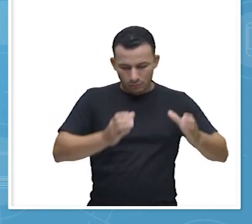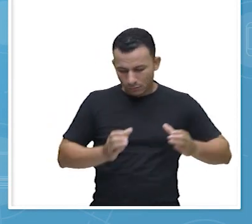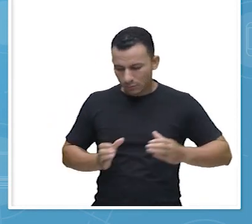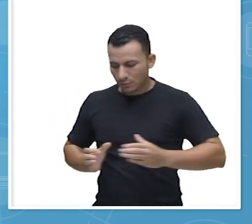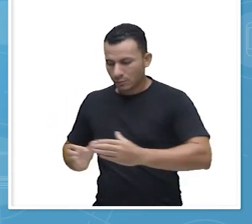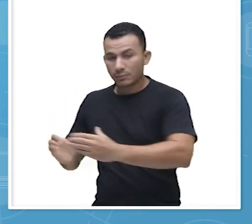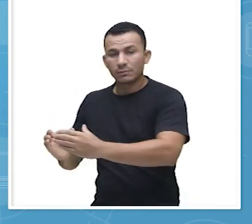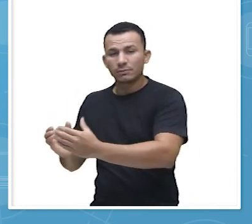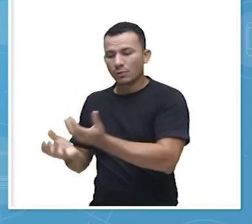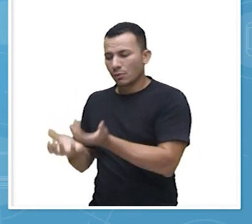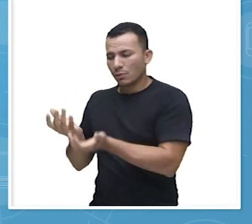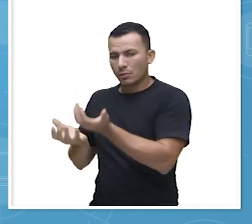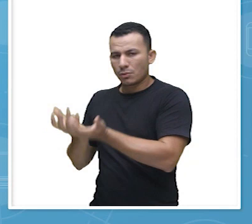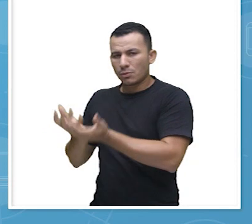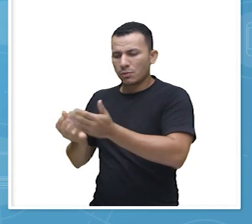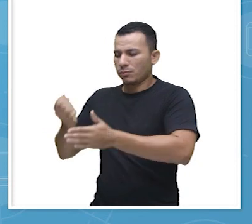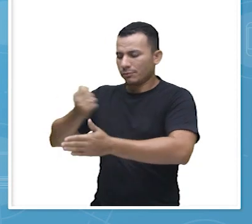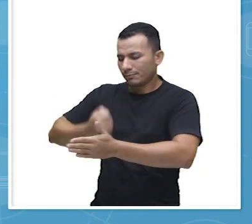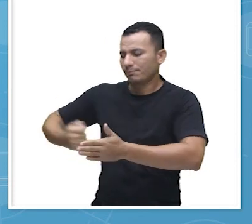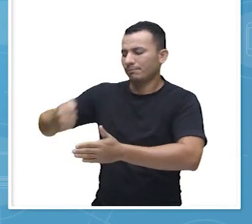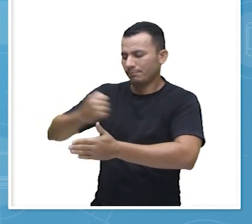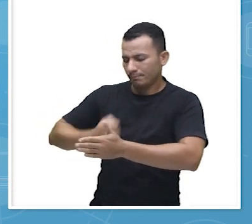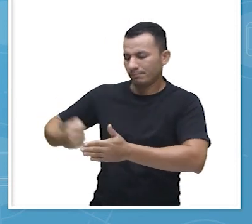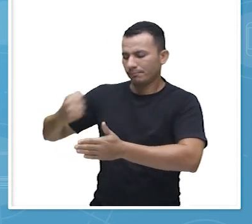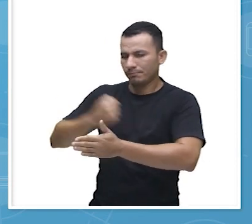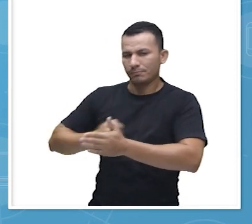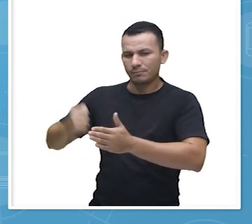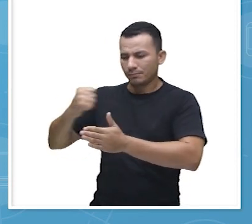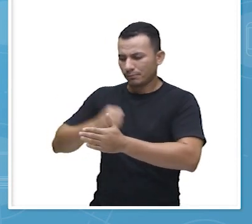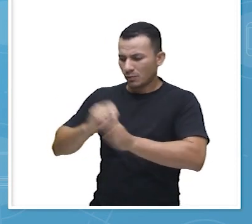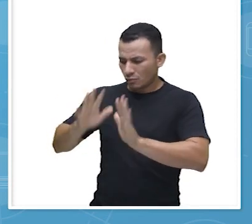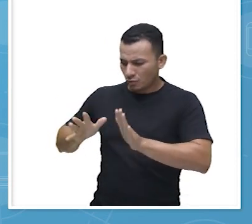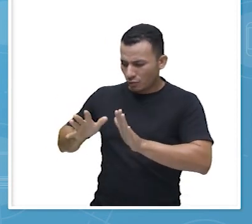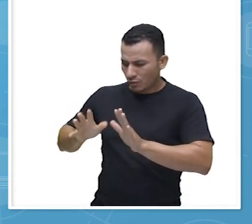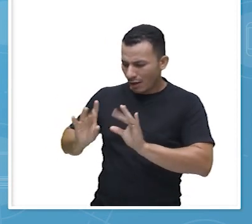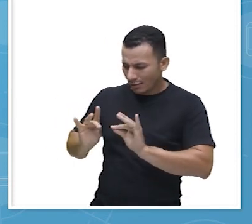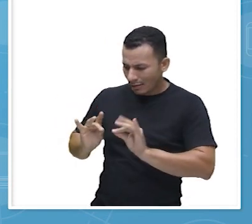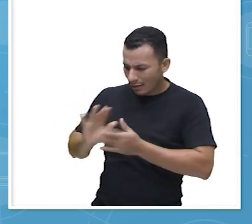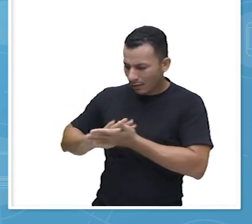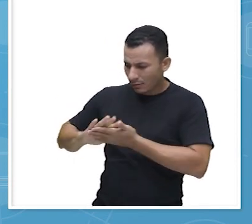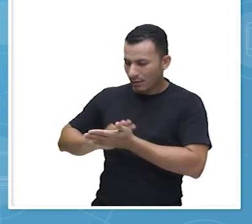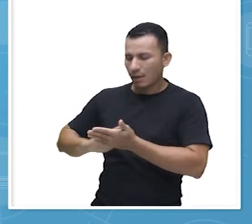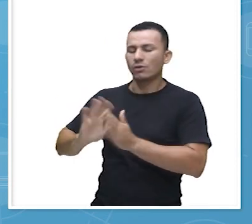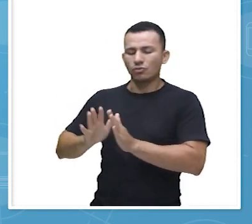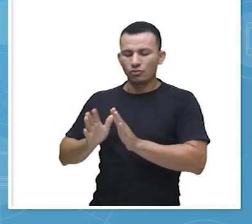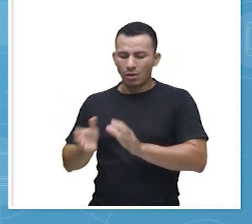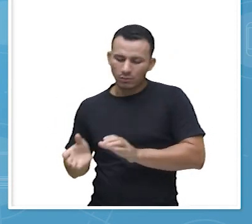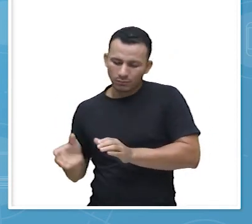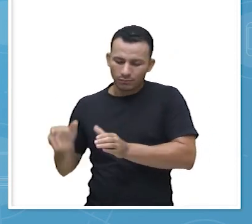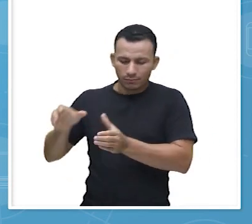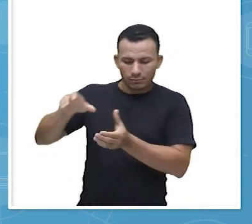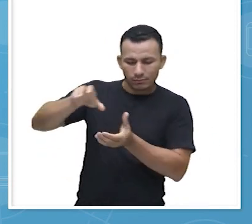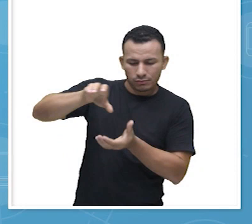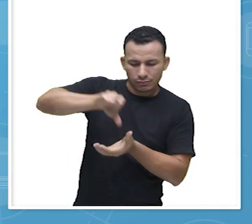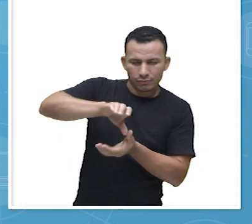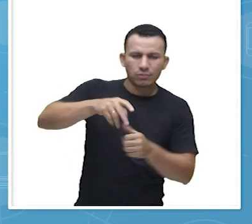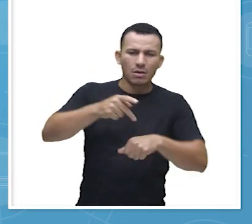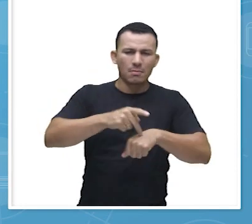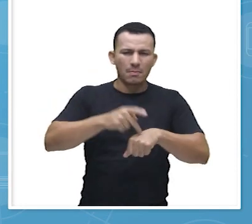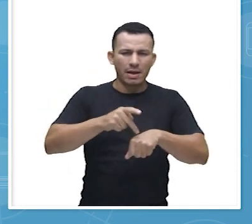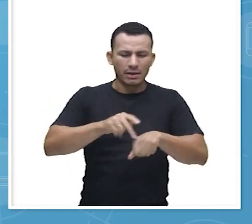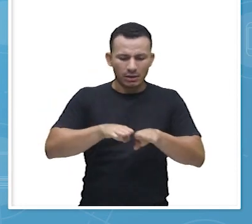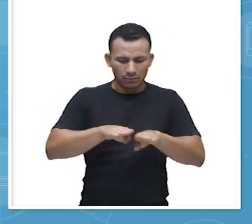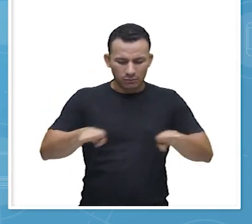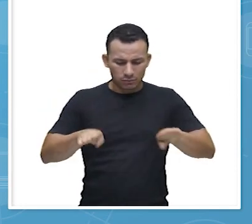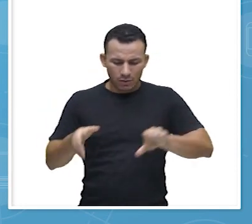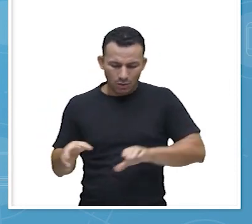até desgrudar da panela. Em seguida, despeja em mármore e espere esfriar e endurecer.